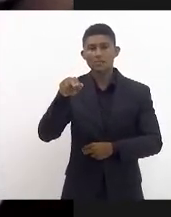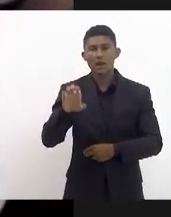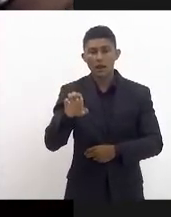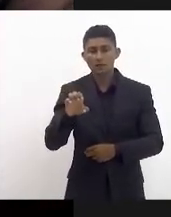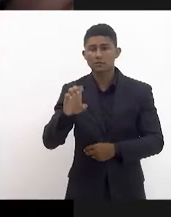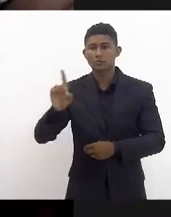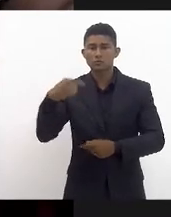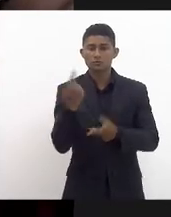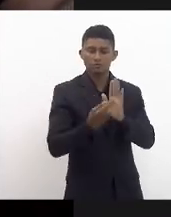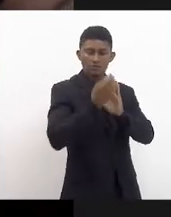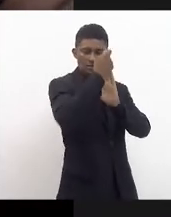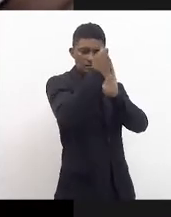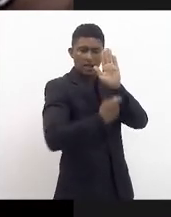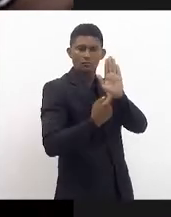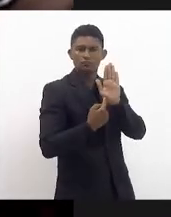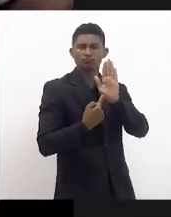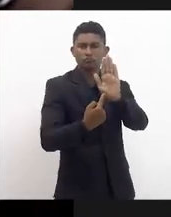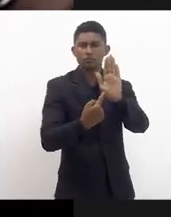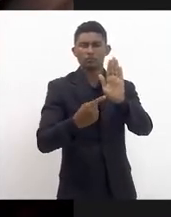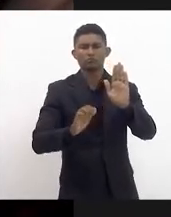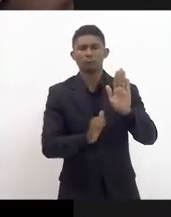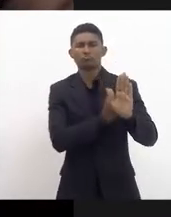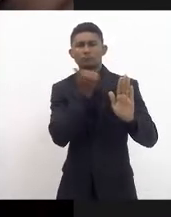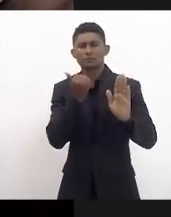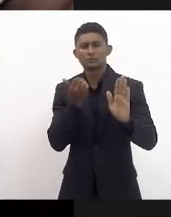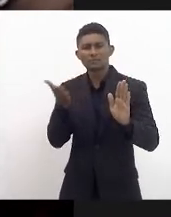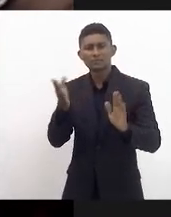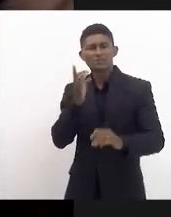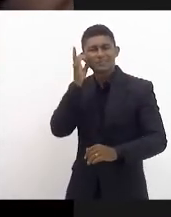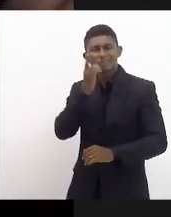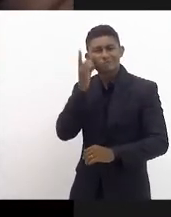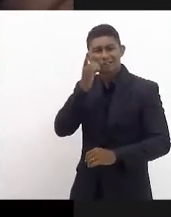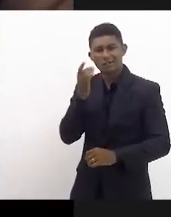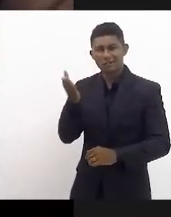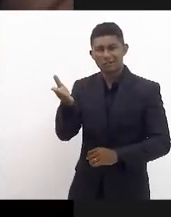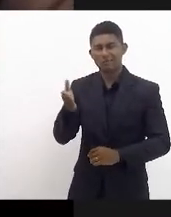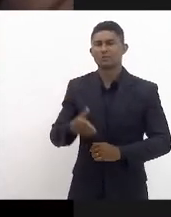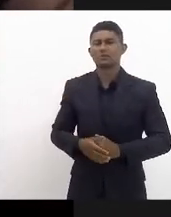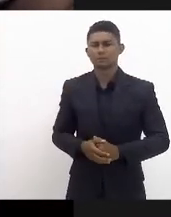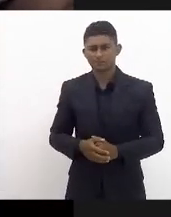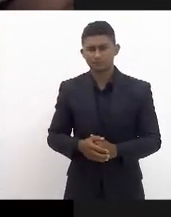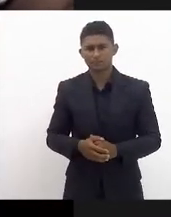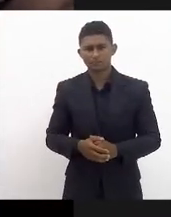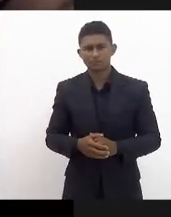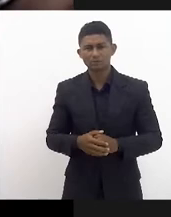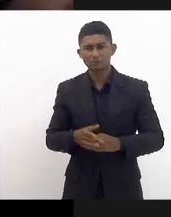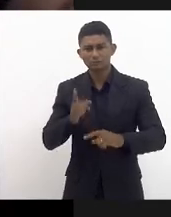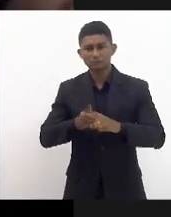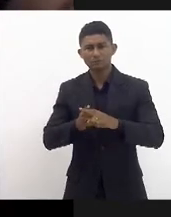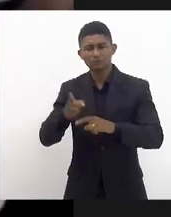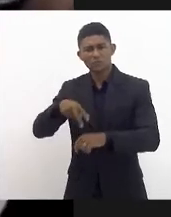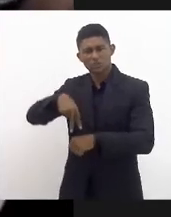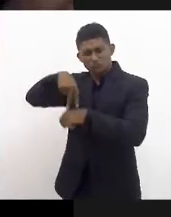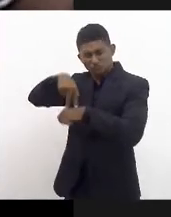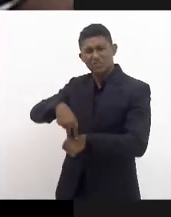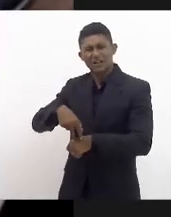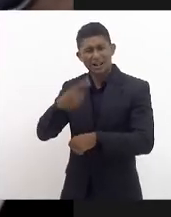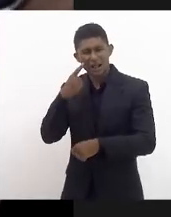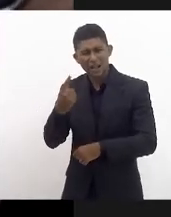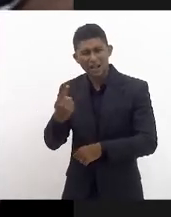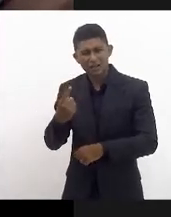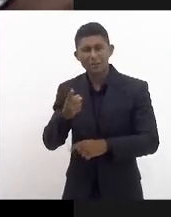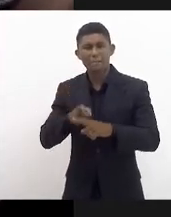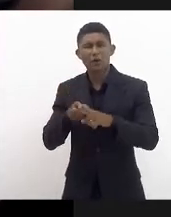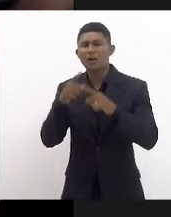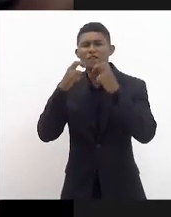de repúdio a essa atitude do deputado, que se posicionou assim. Porque eles não